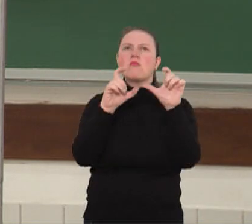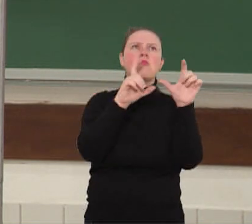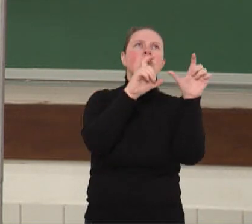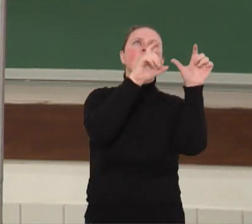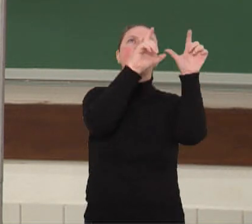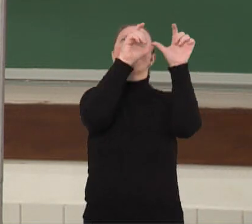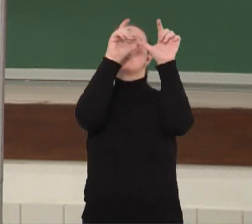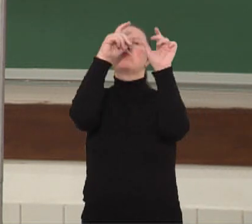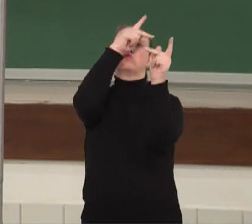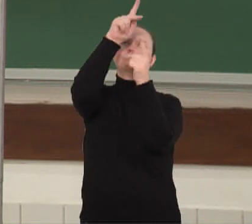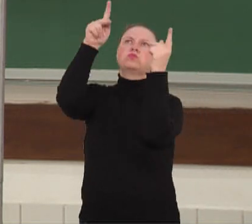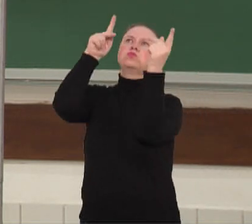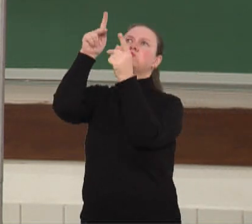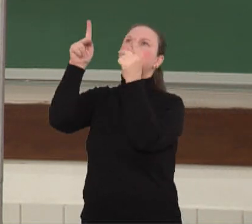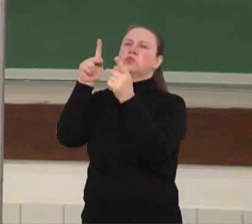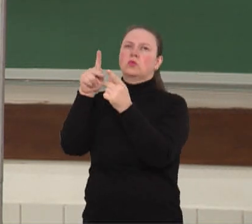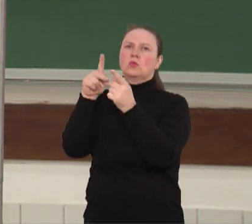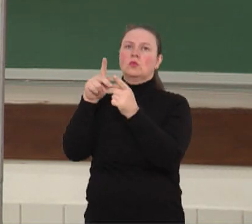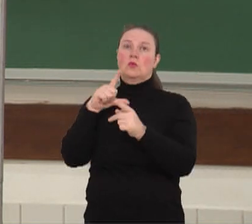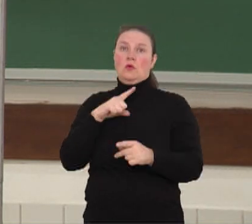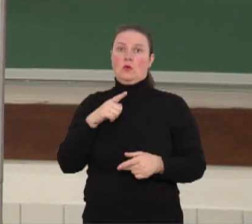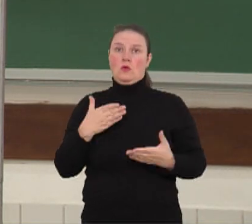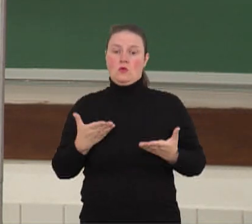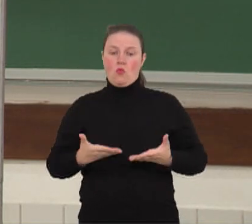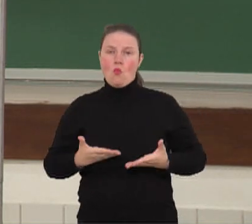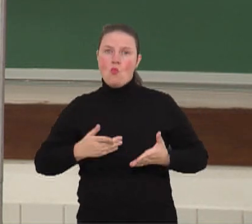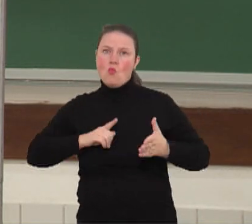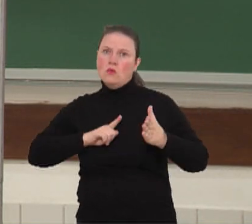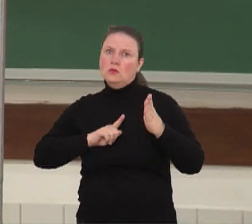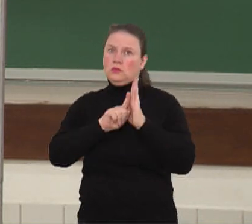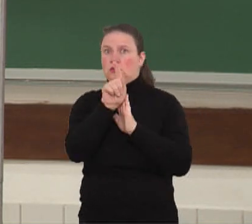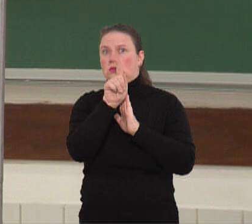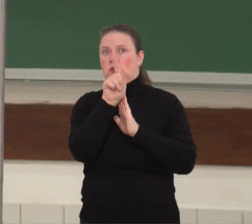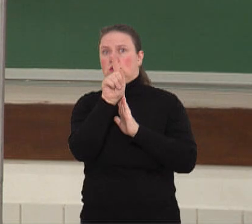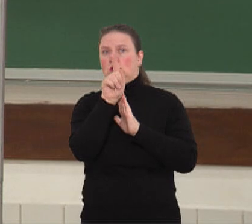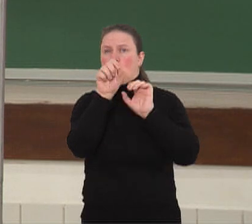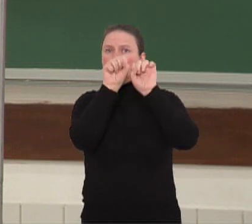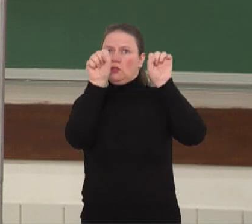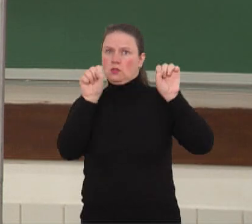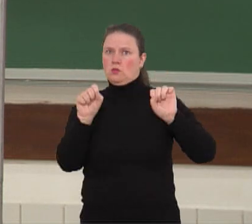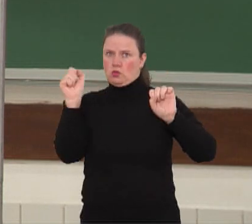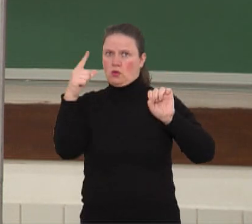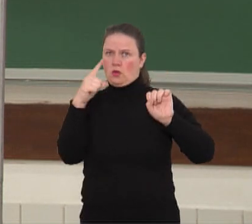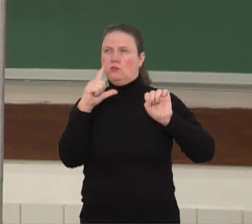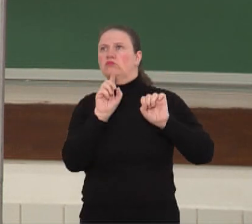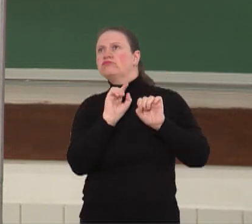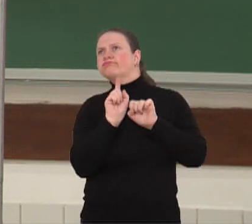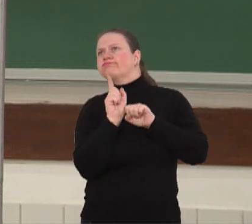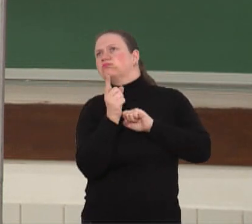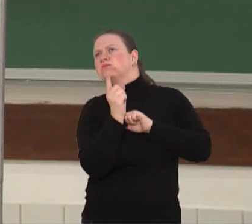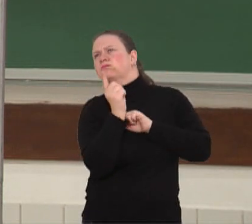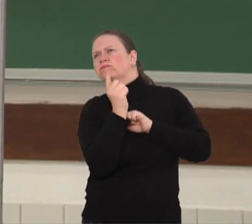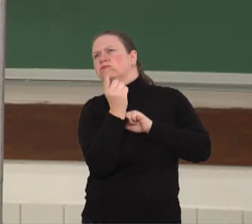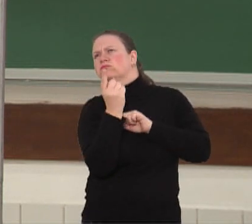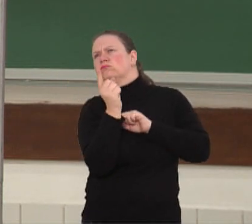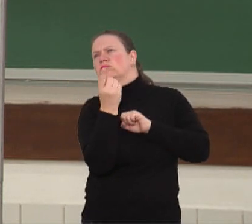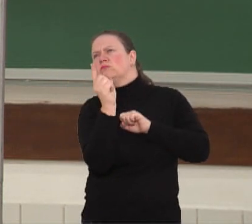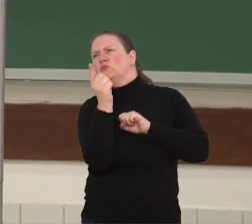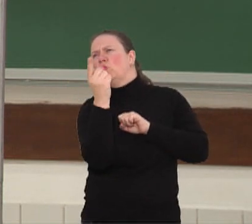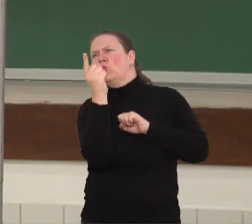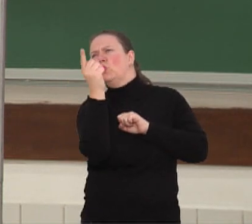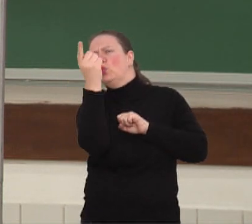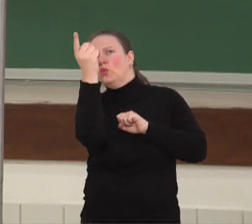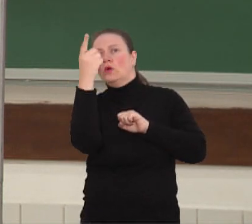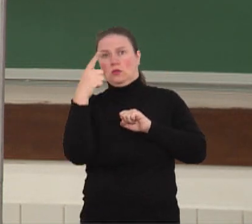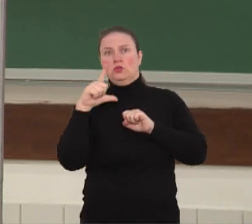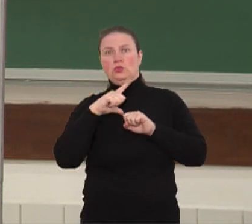um seguinte objetivo: você vai sair do sistema solar, nave. Então ela foi lançada e quando ela tinha